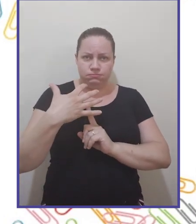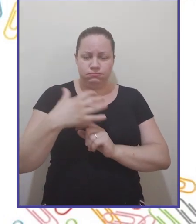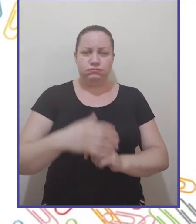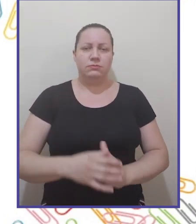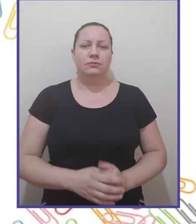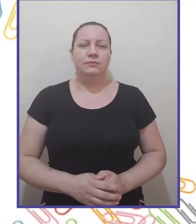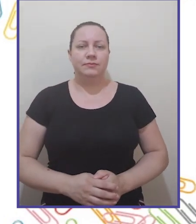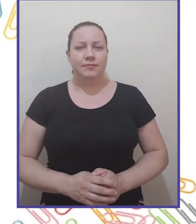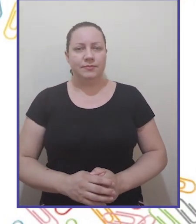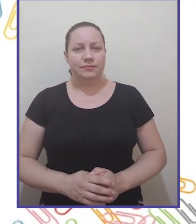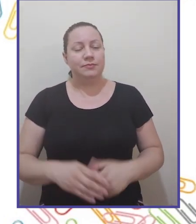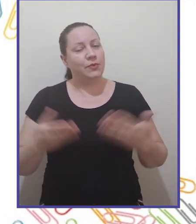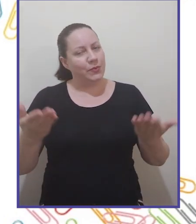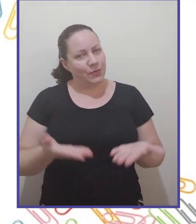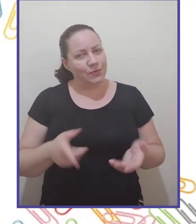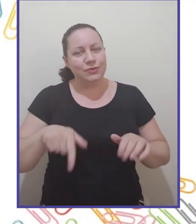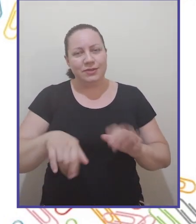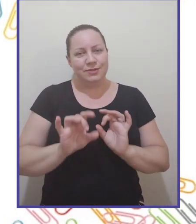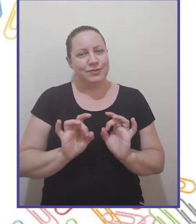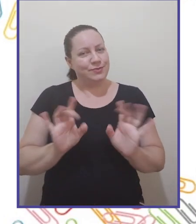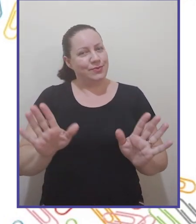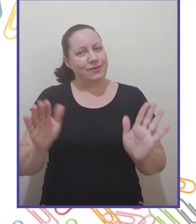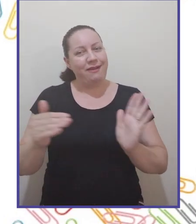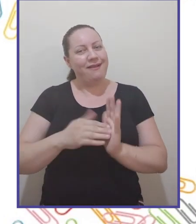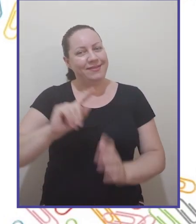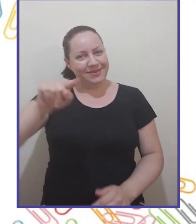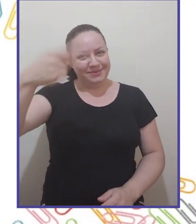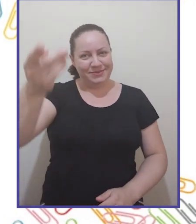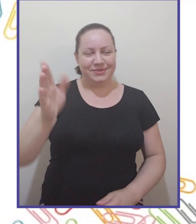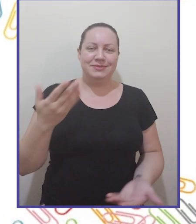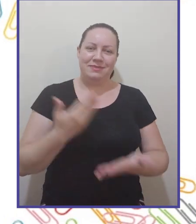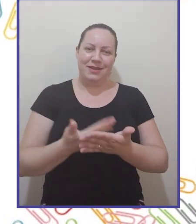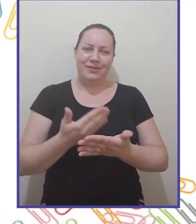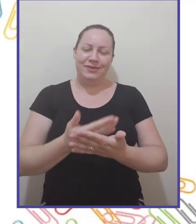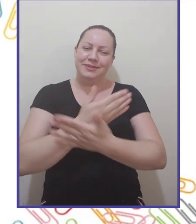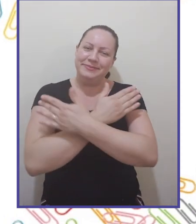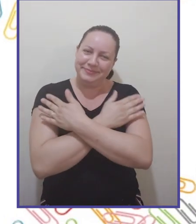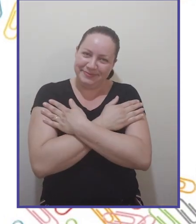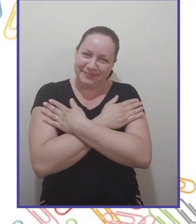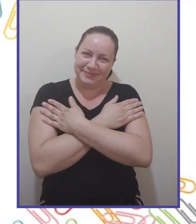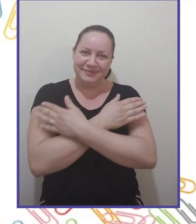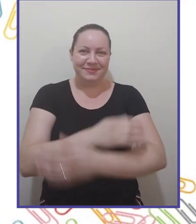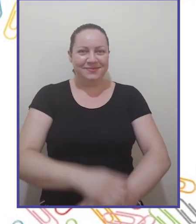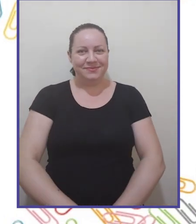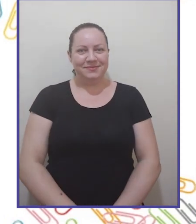de pessoas. Por hoje é isso. Até a próxima aula. Abraços!